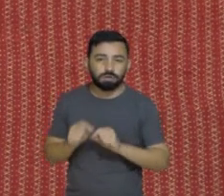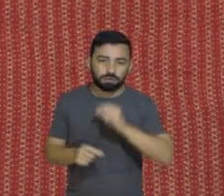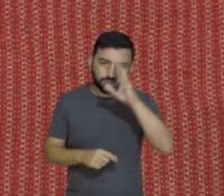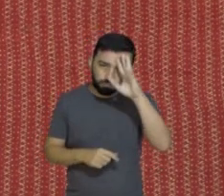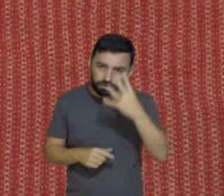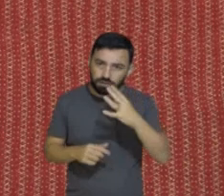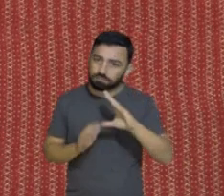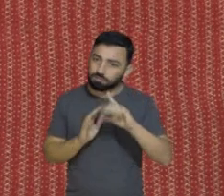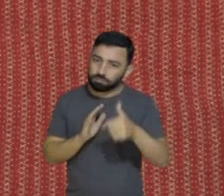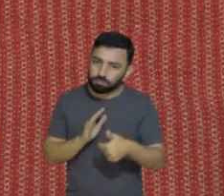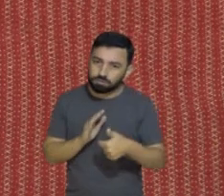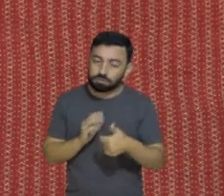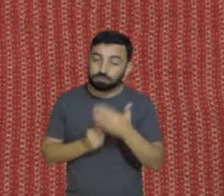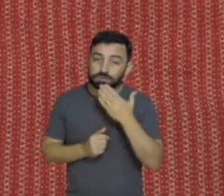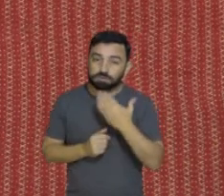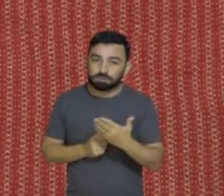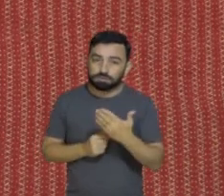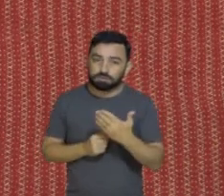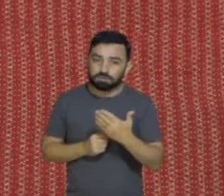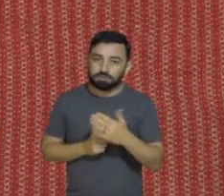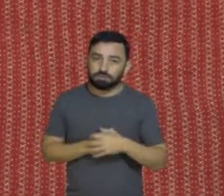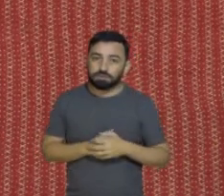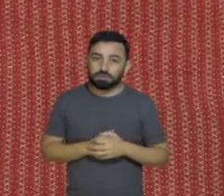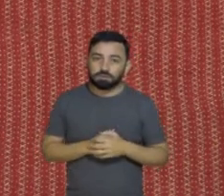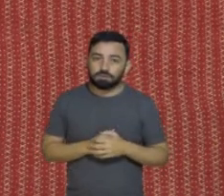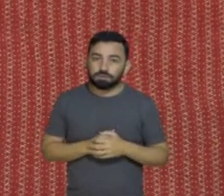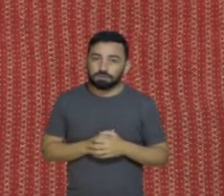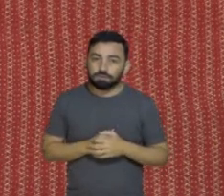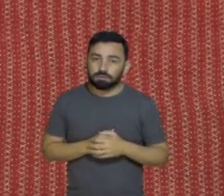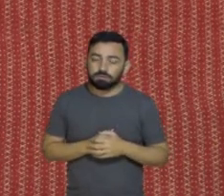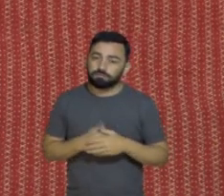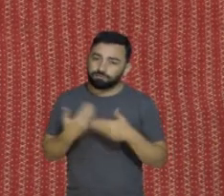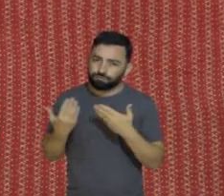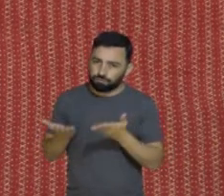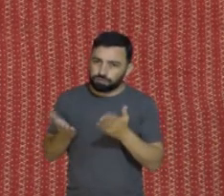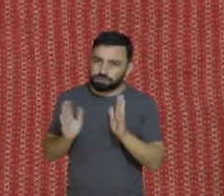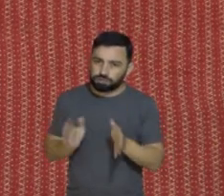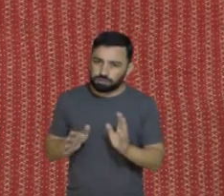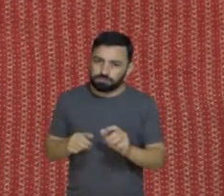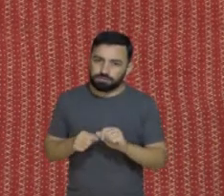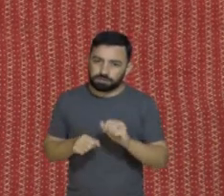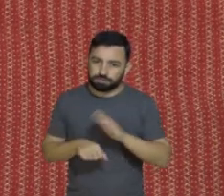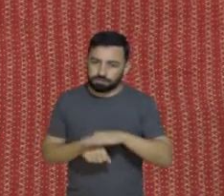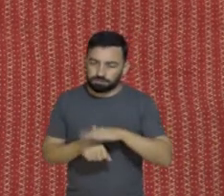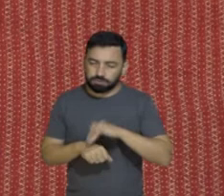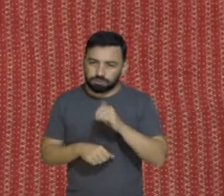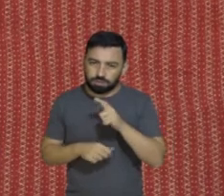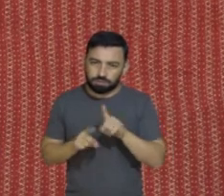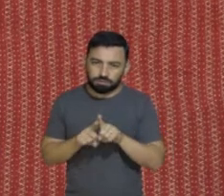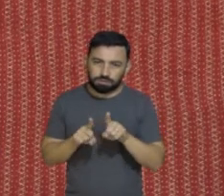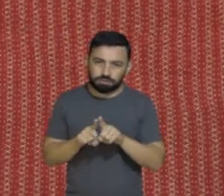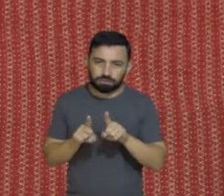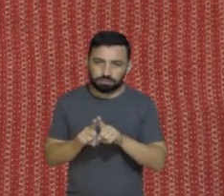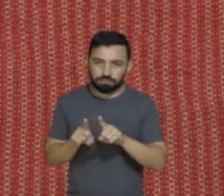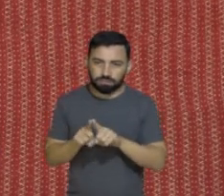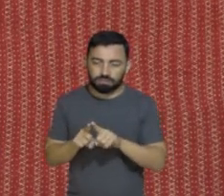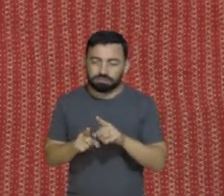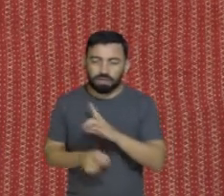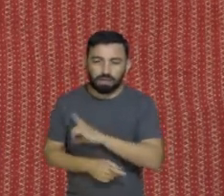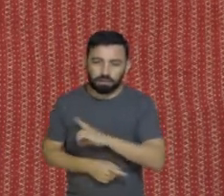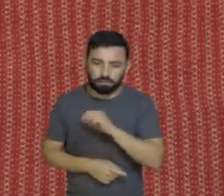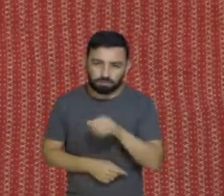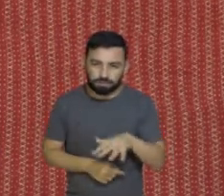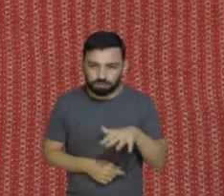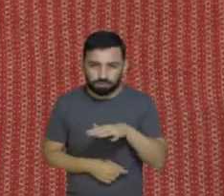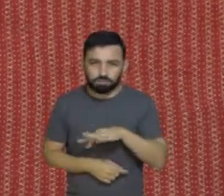posterior a isso, a esse pedido, que será realizado, e aí que tem sido feito pelo secretário Jerry, está aqui o delegado-geral da Polícia Civil e